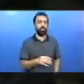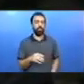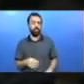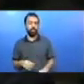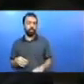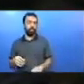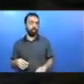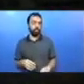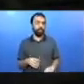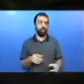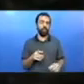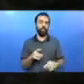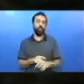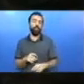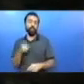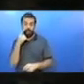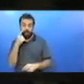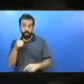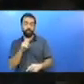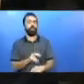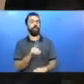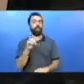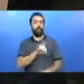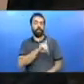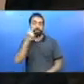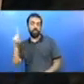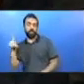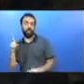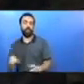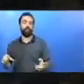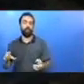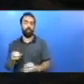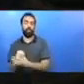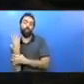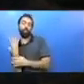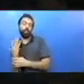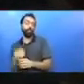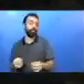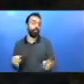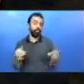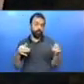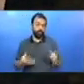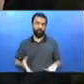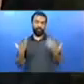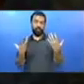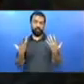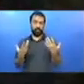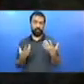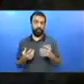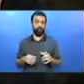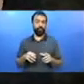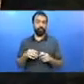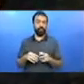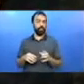a data de realização dessa festa. Deixe a criança procurar e manusear o calendário, observando e lendo os